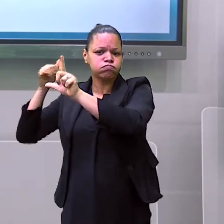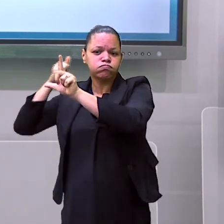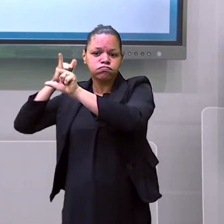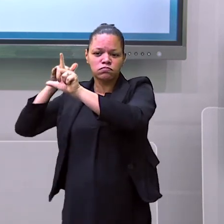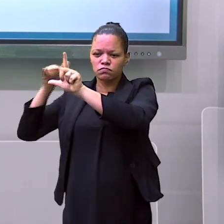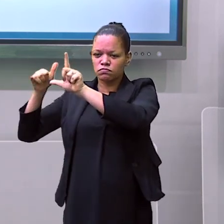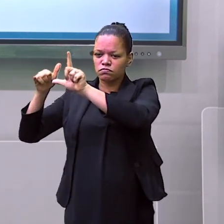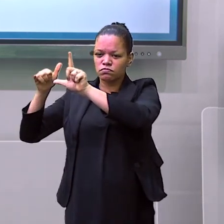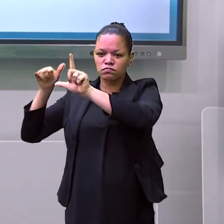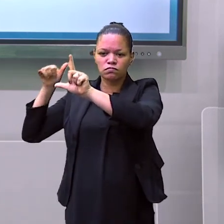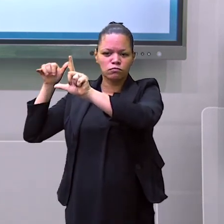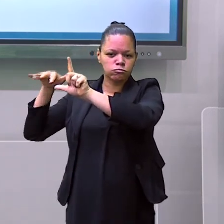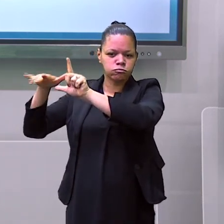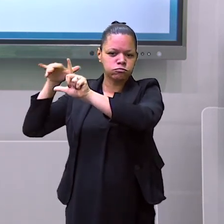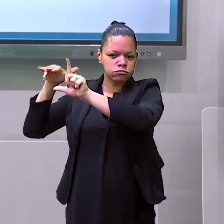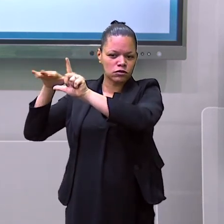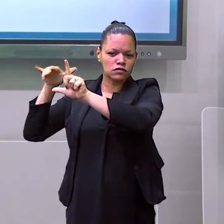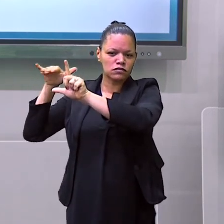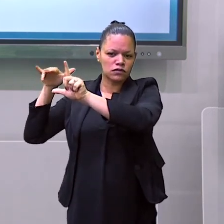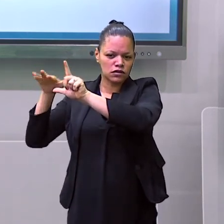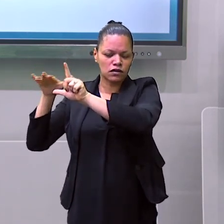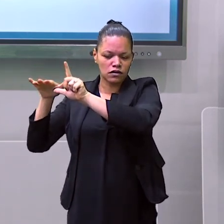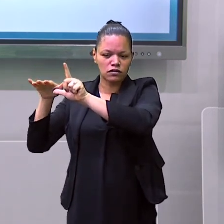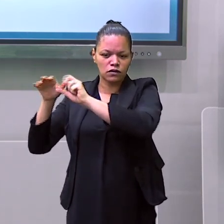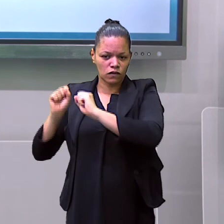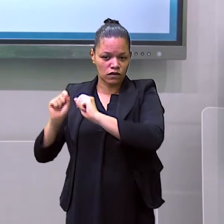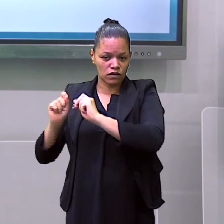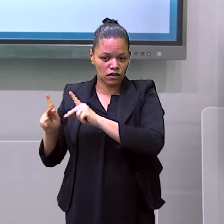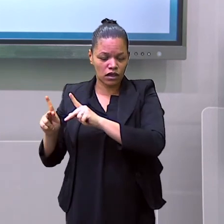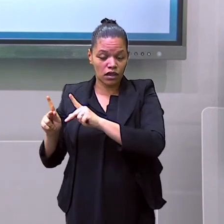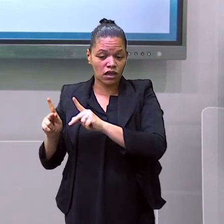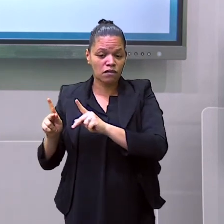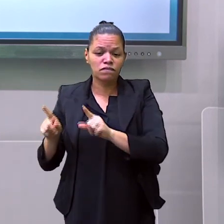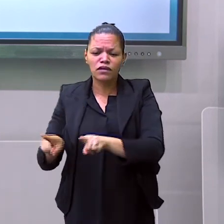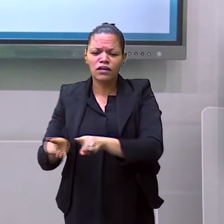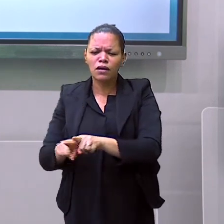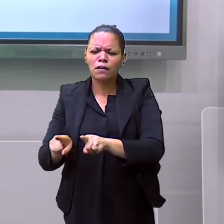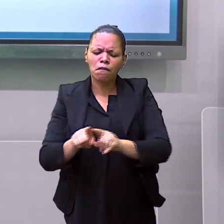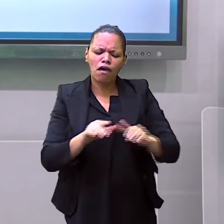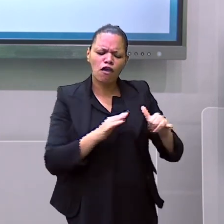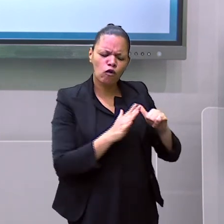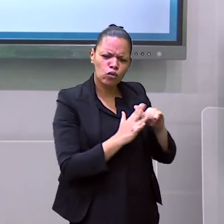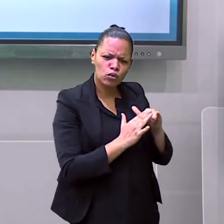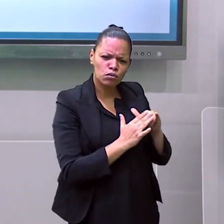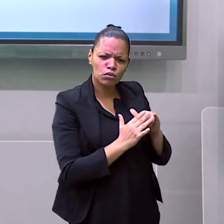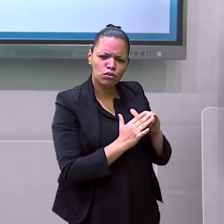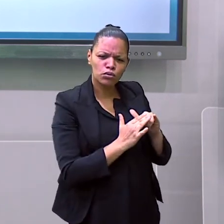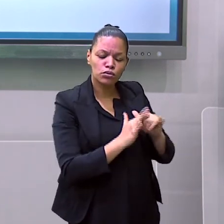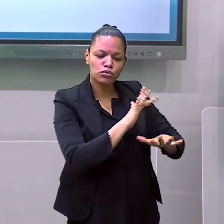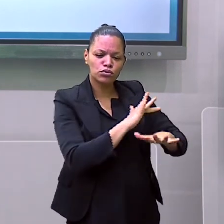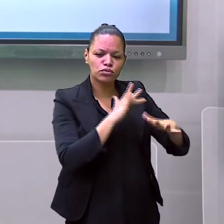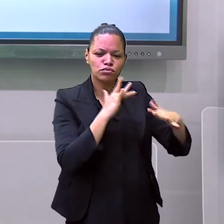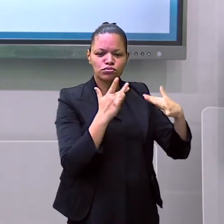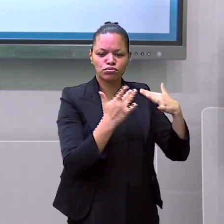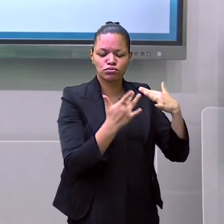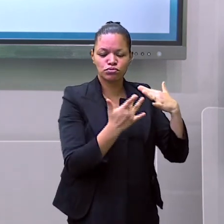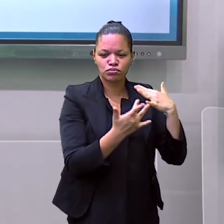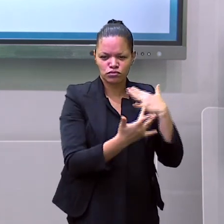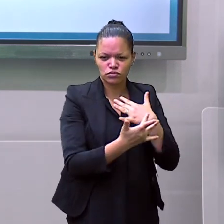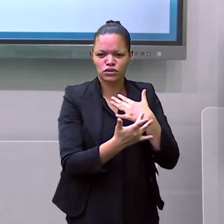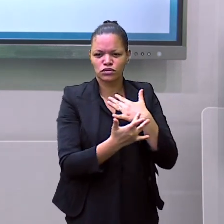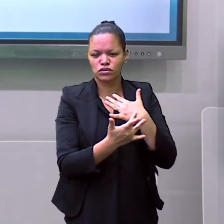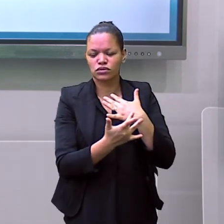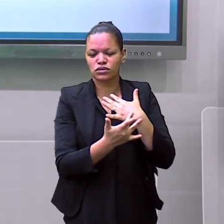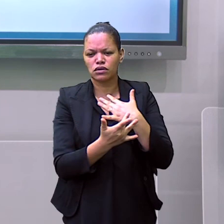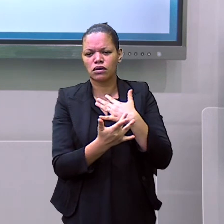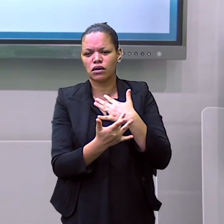seu celular na imagem que aparece no canto da tela. Se inscreva no nosso canal no YouTube e também acesse as